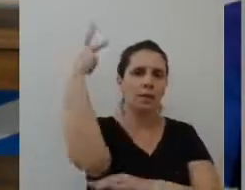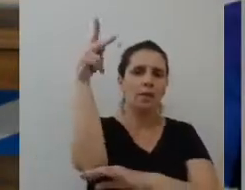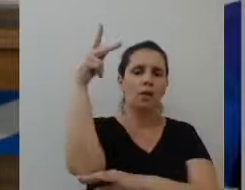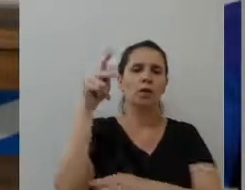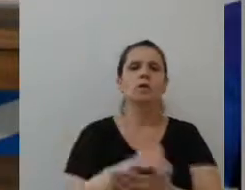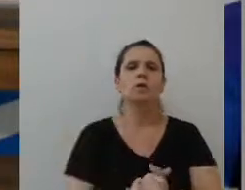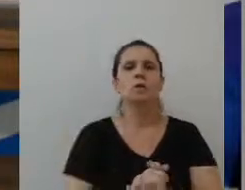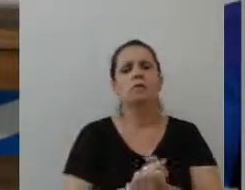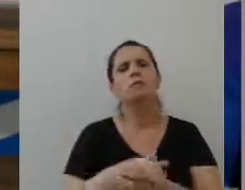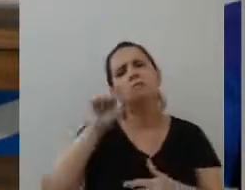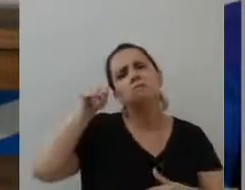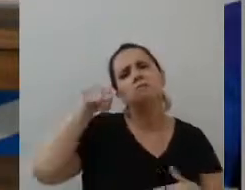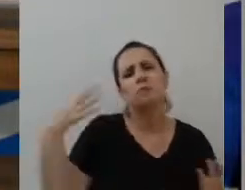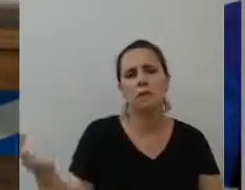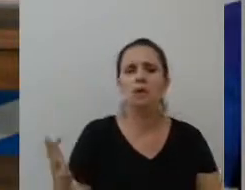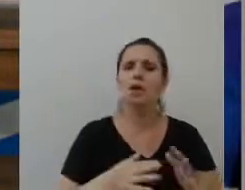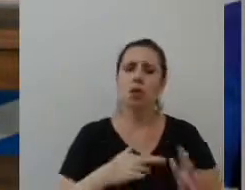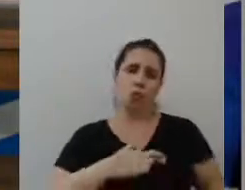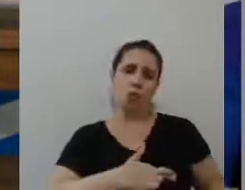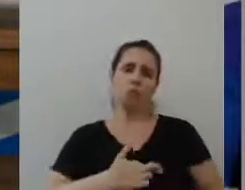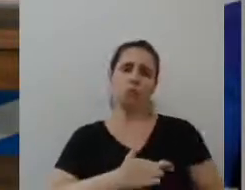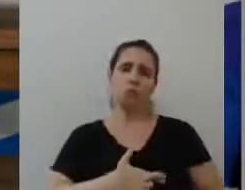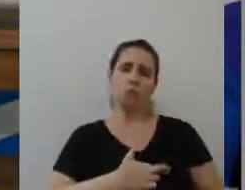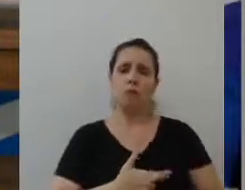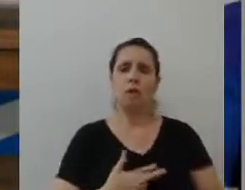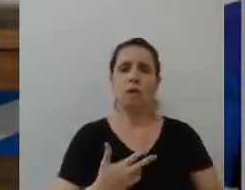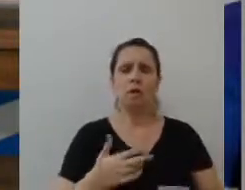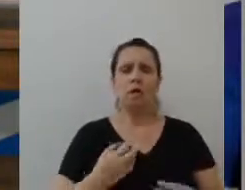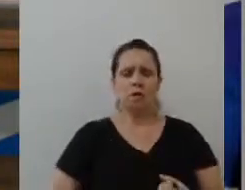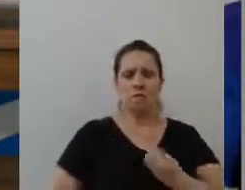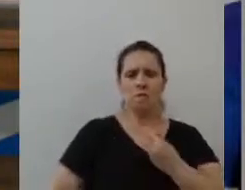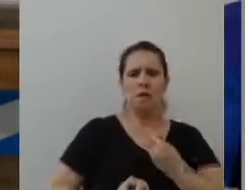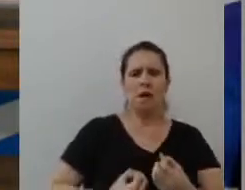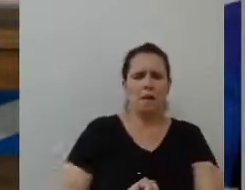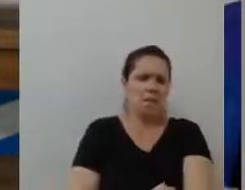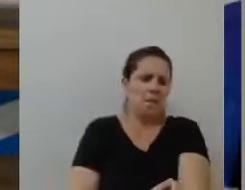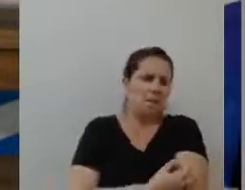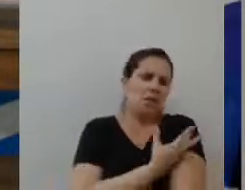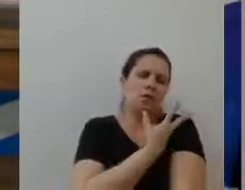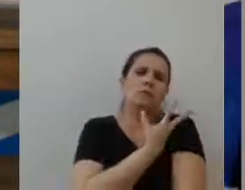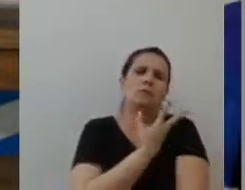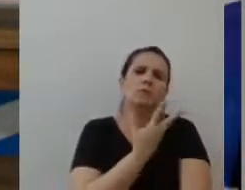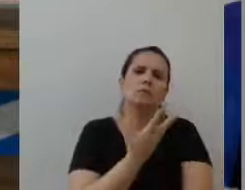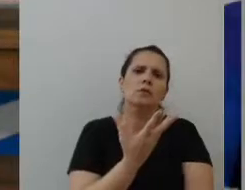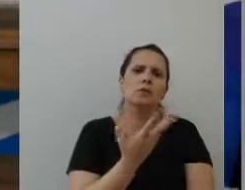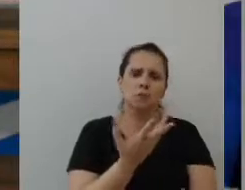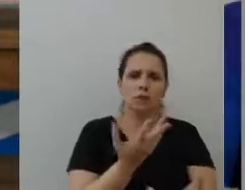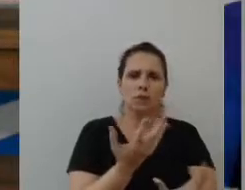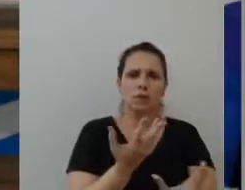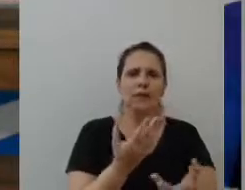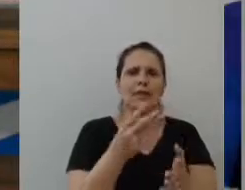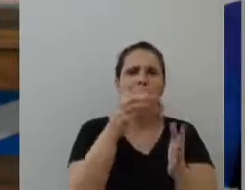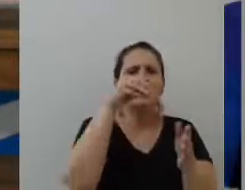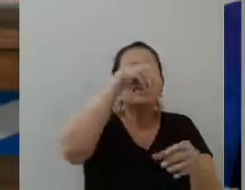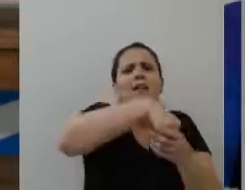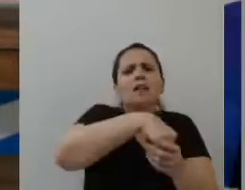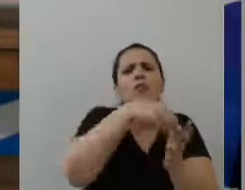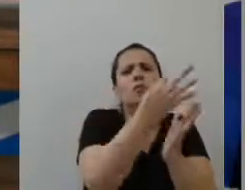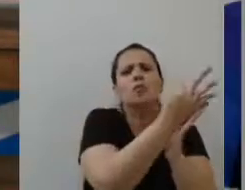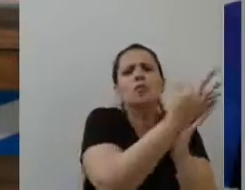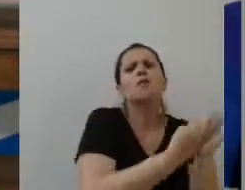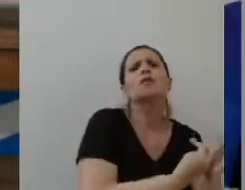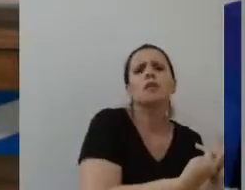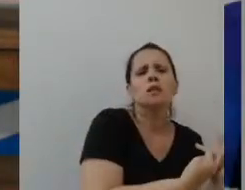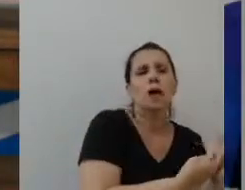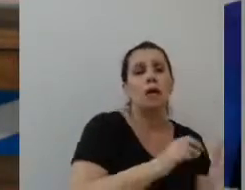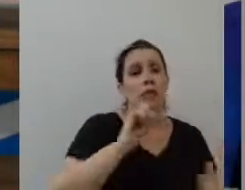Daiane, vê só. Sim, no romantismo, as emoções permeiam todo o texto, né? Então, se o